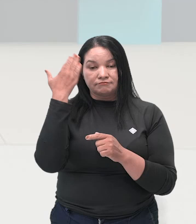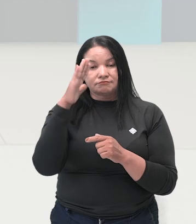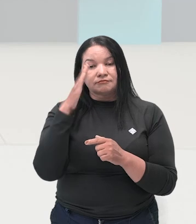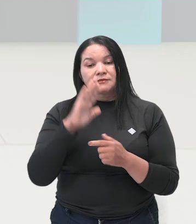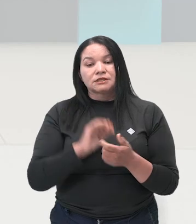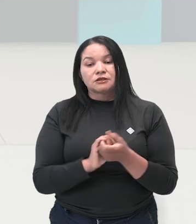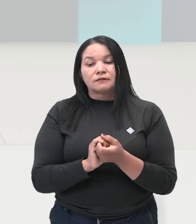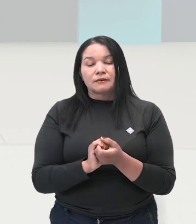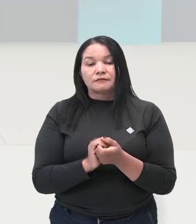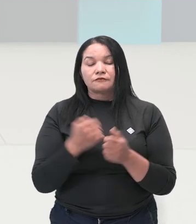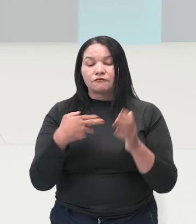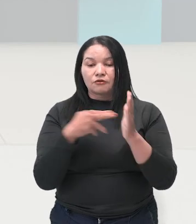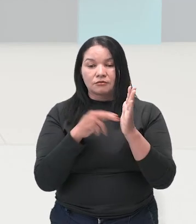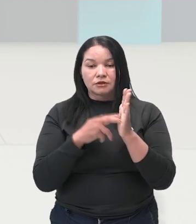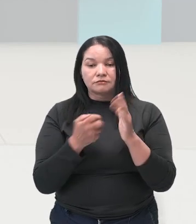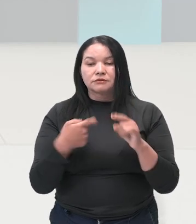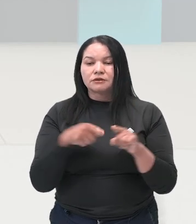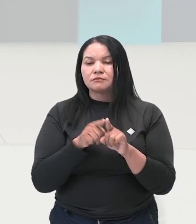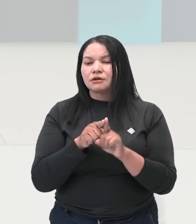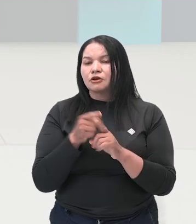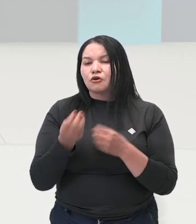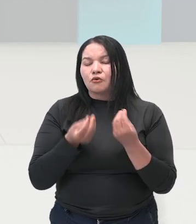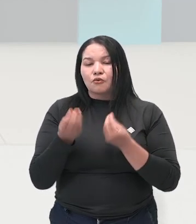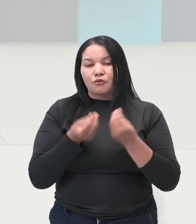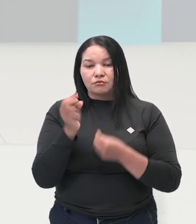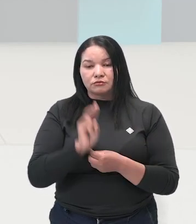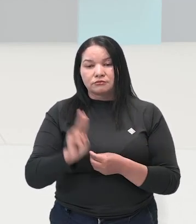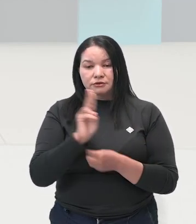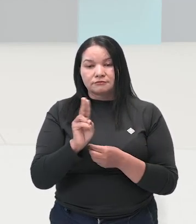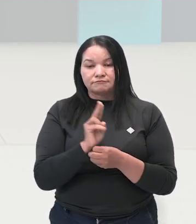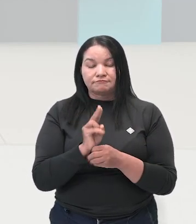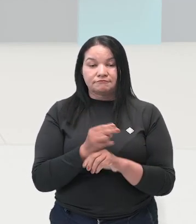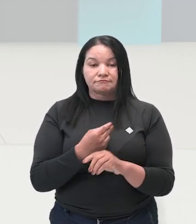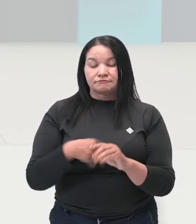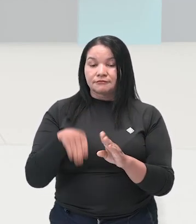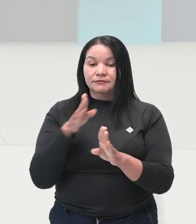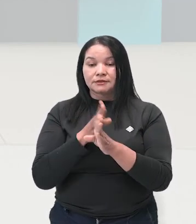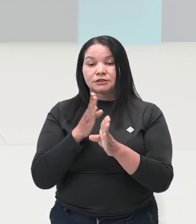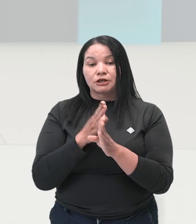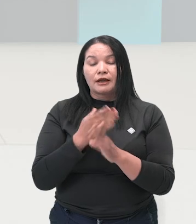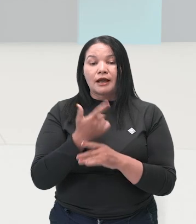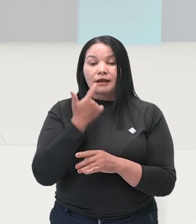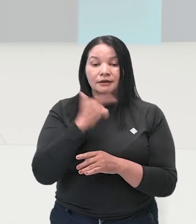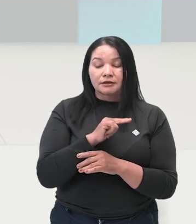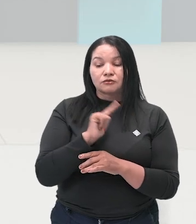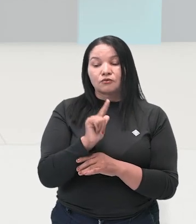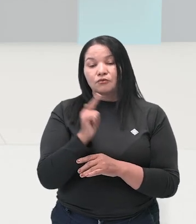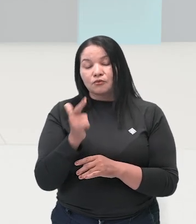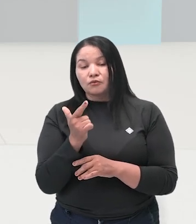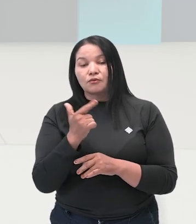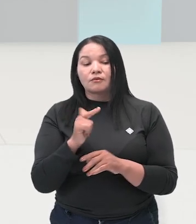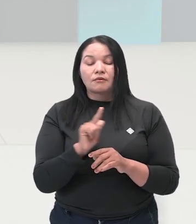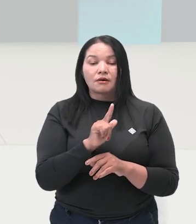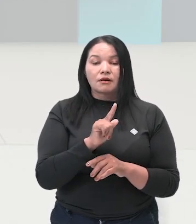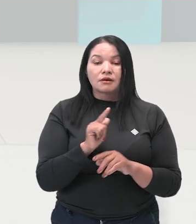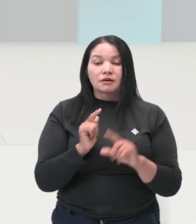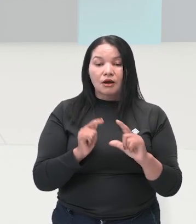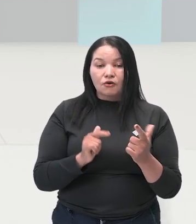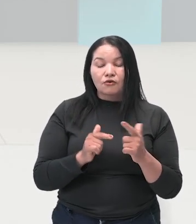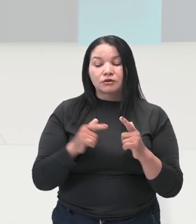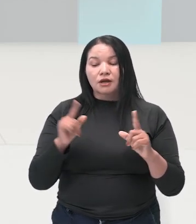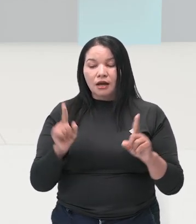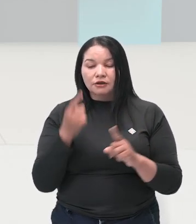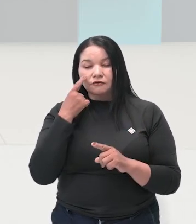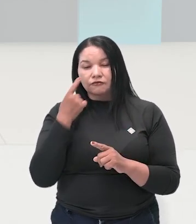utilizar? Você vai identificar essas palavras semelhantes nos dois idiomas e usá-las para você poder compreender melhor,